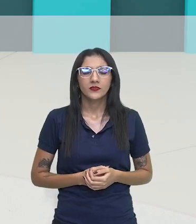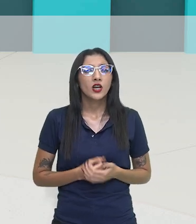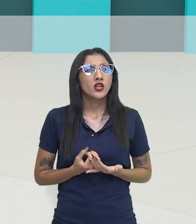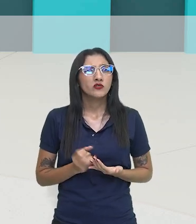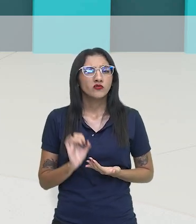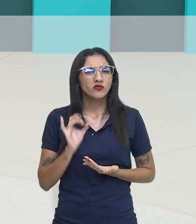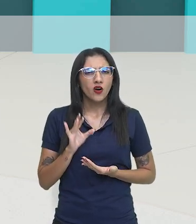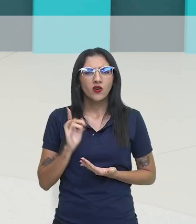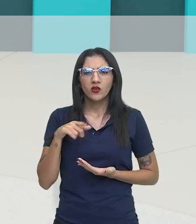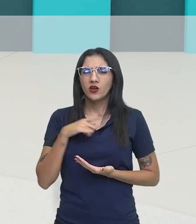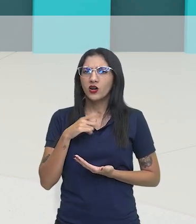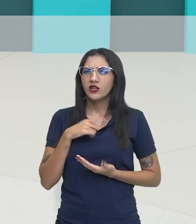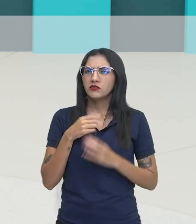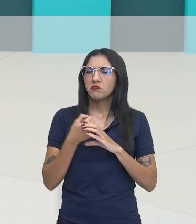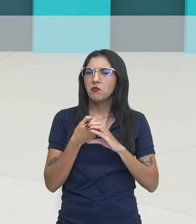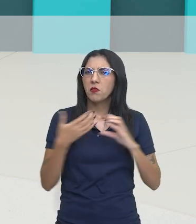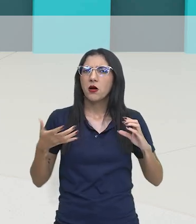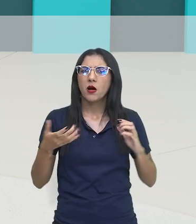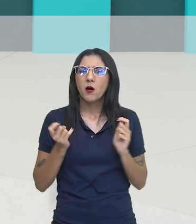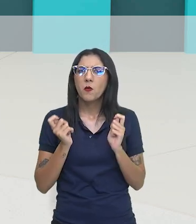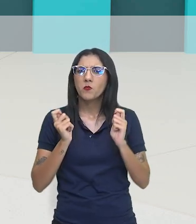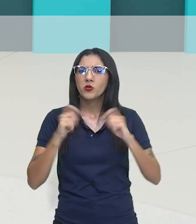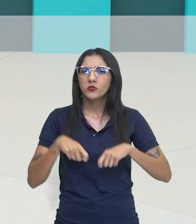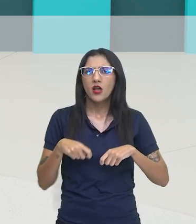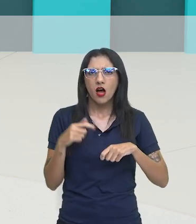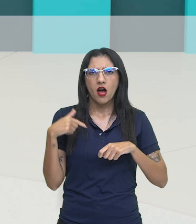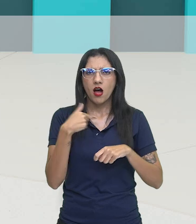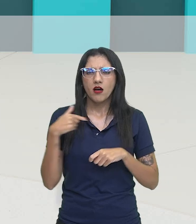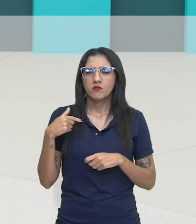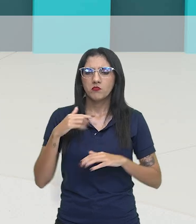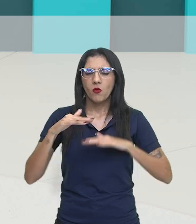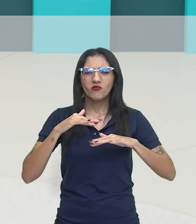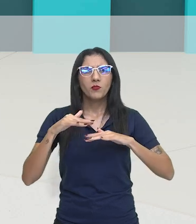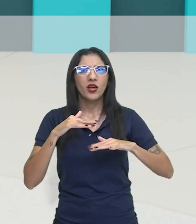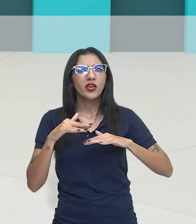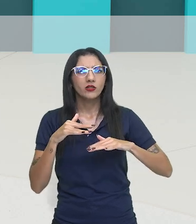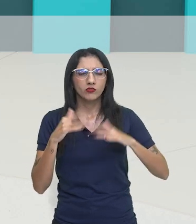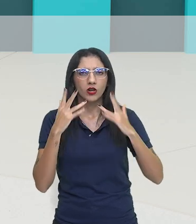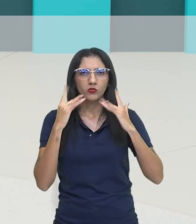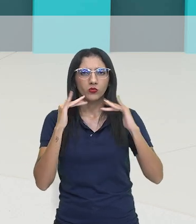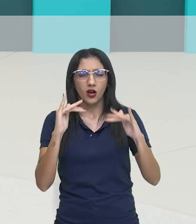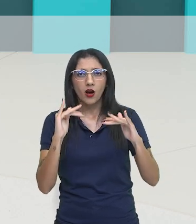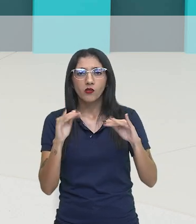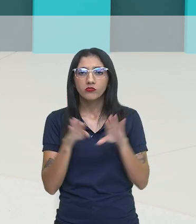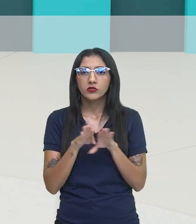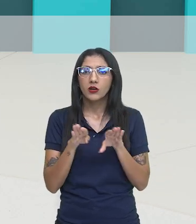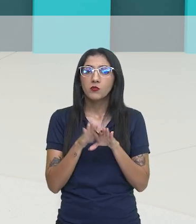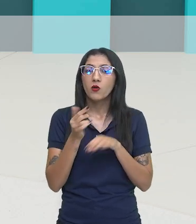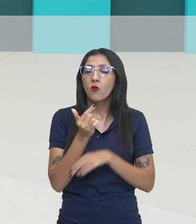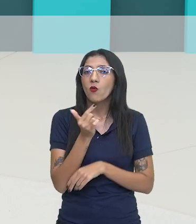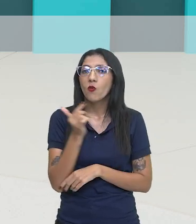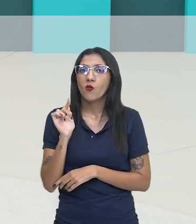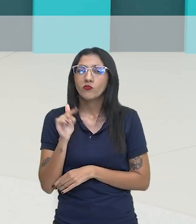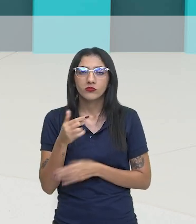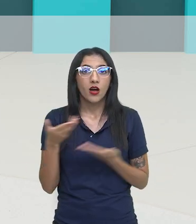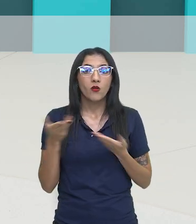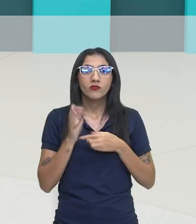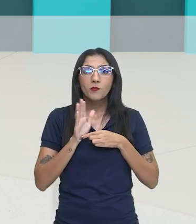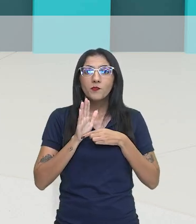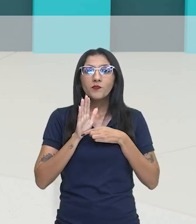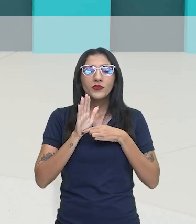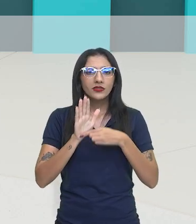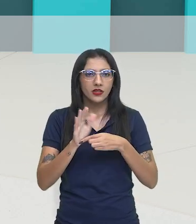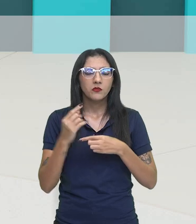questão de possibilitar o nosso movimento, como em vários outros, como esse que eu vou mostrar para vocês aqui